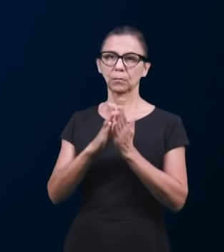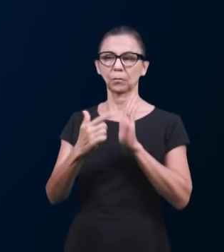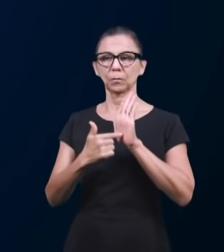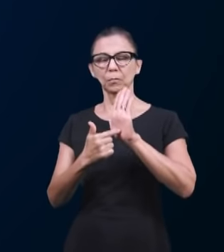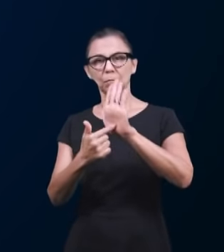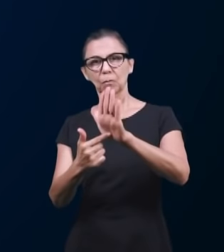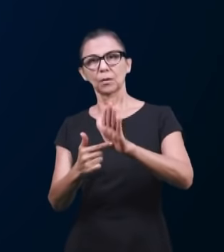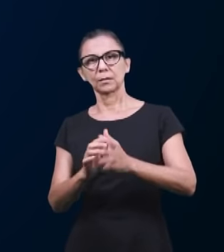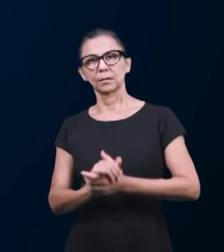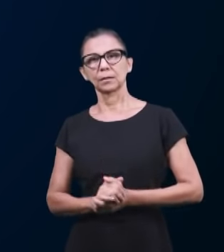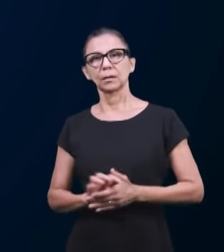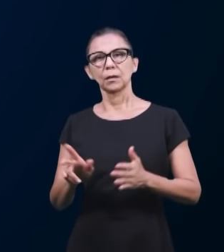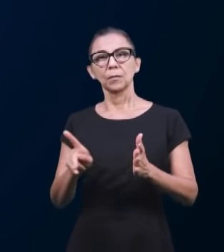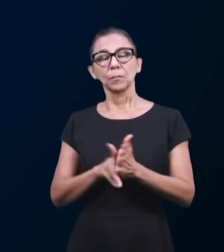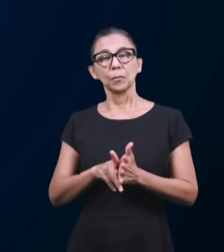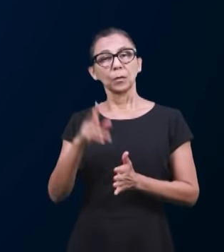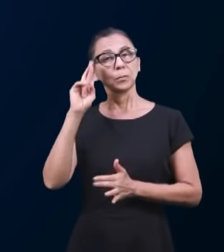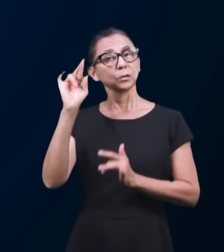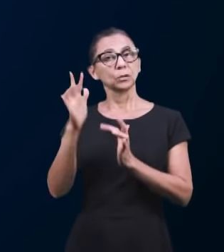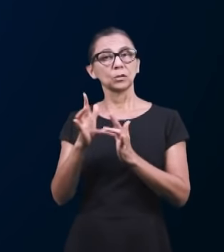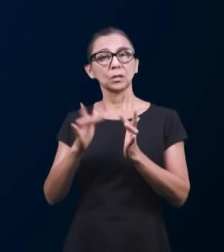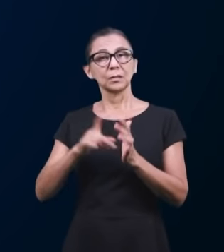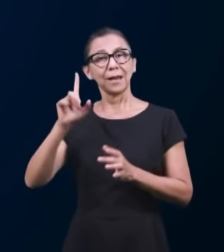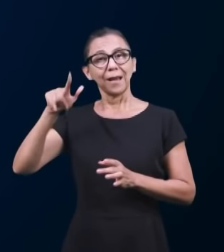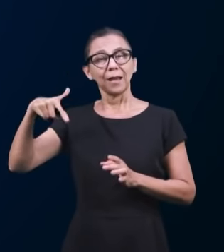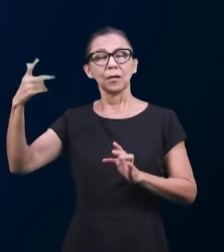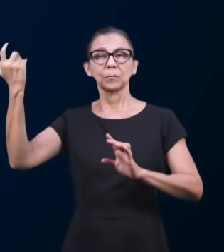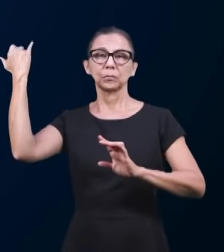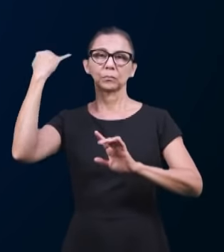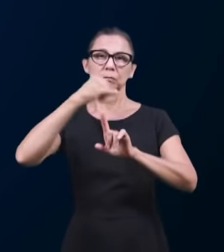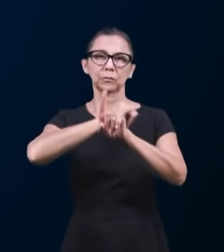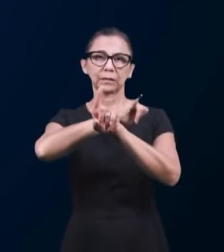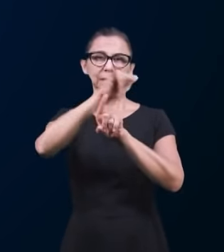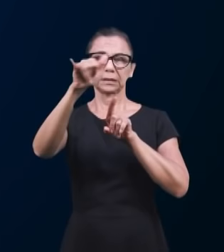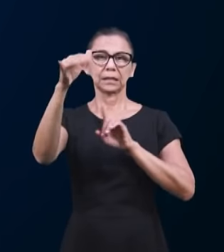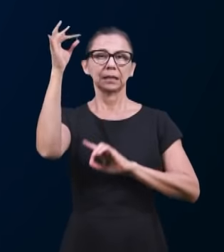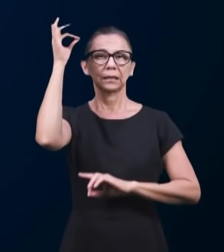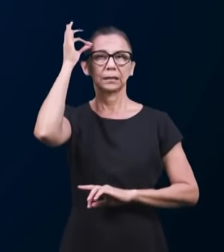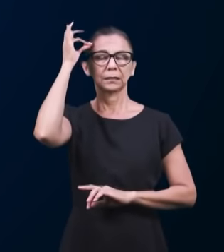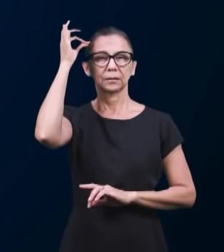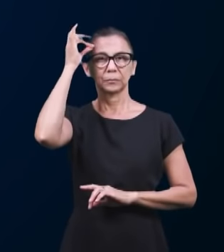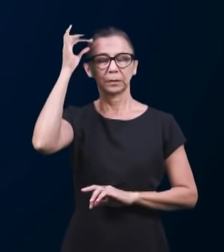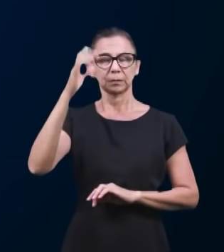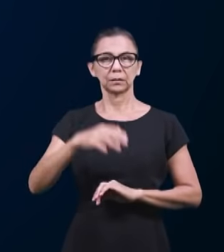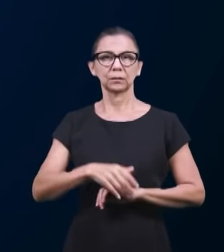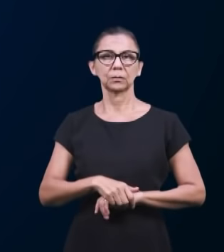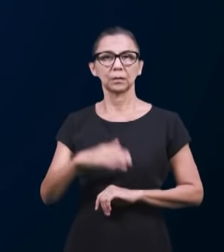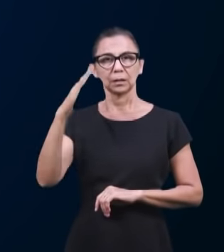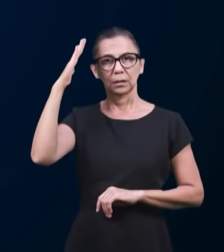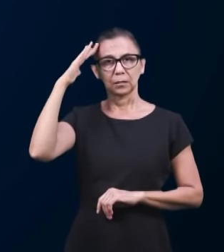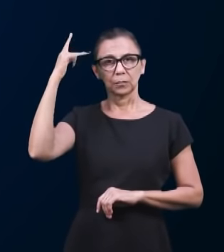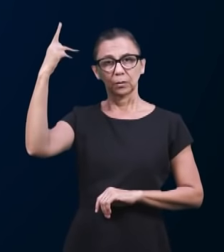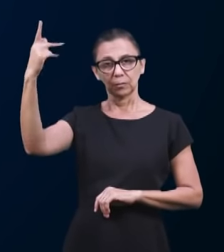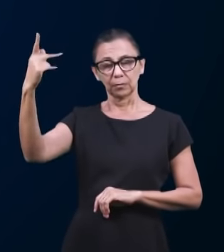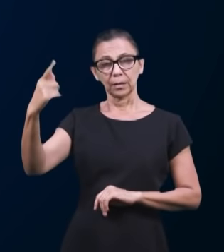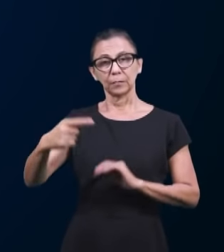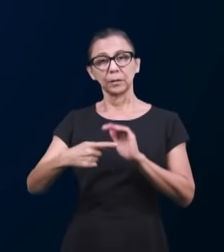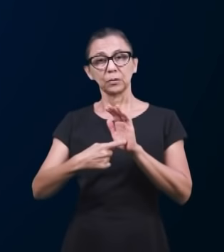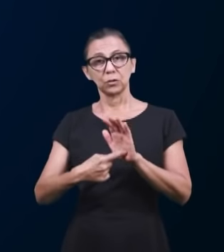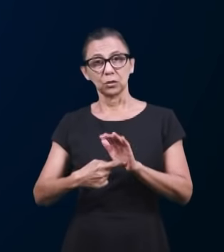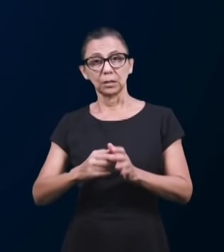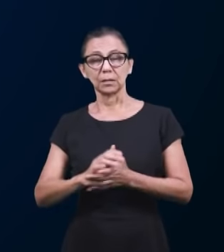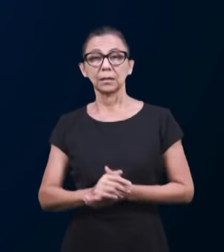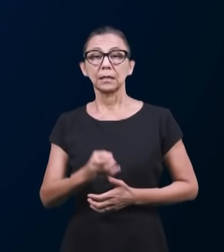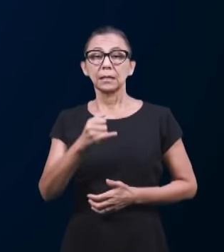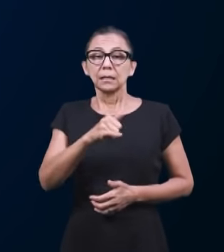de Deus nos diz que o Senhor Jesus é o espírito de profecia. E em Provérbios 29, versículo 18, diz